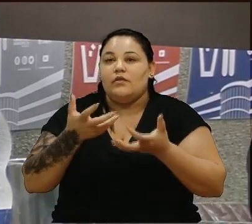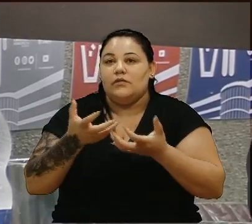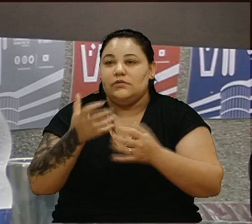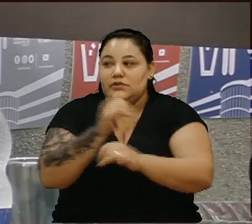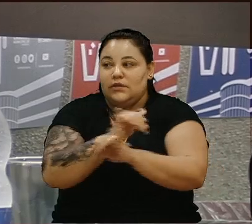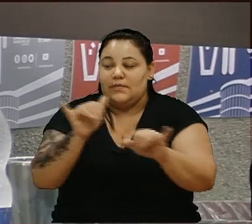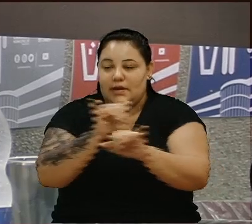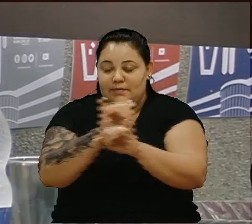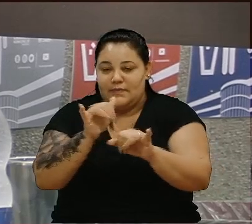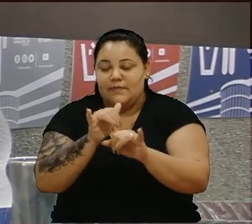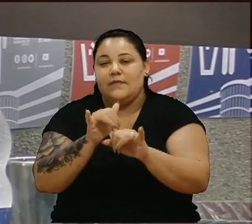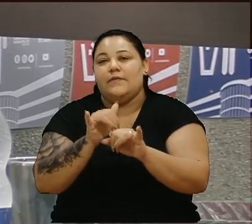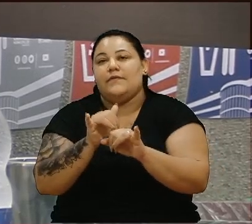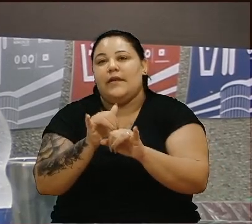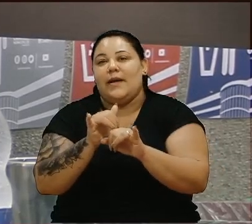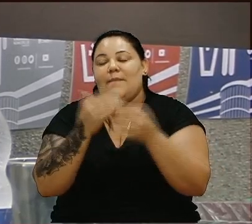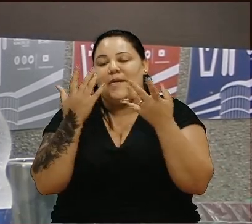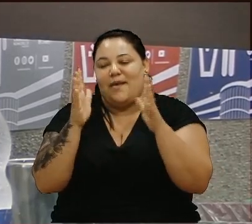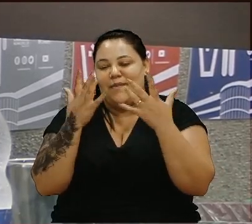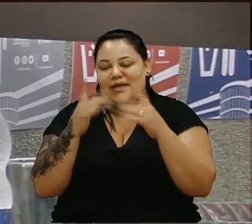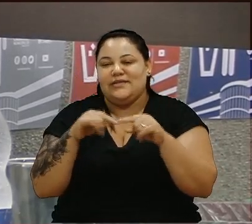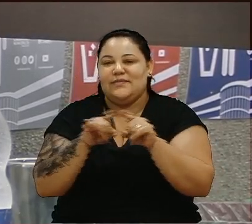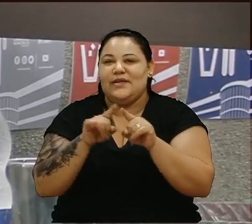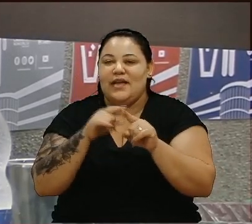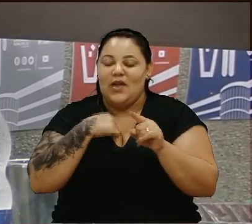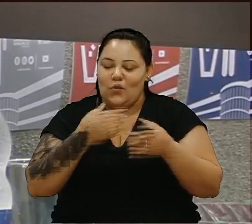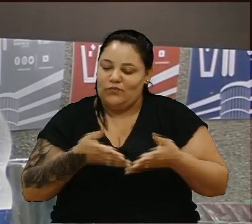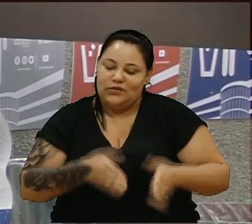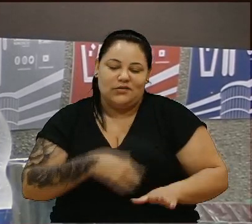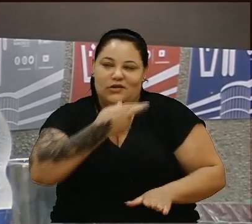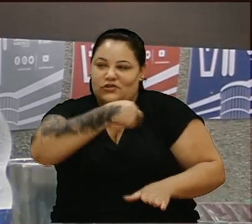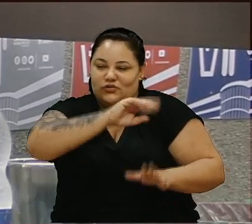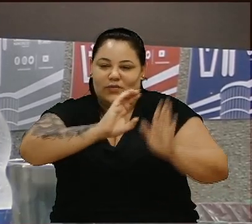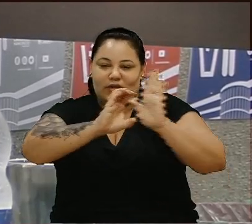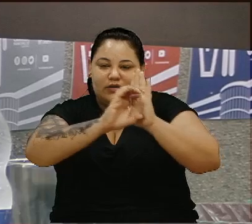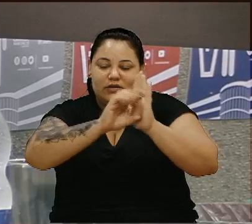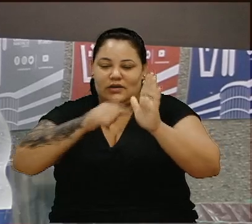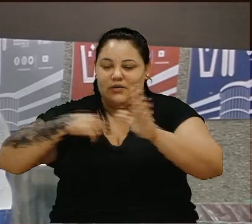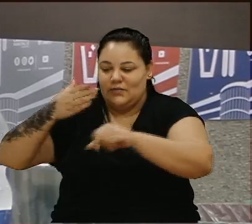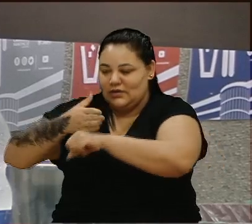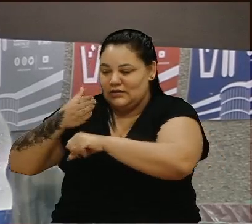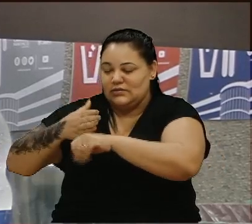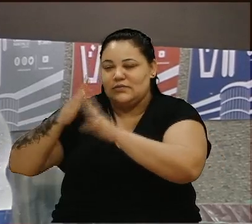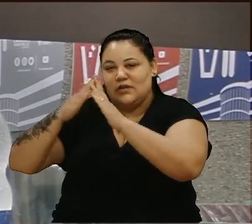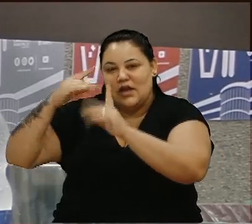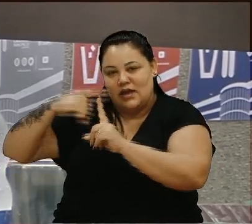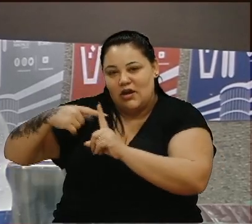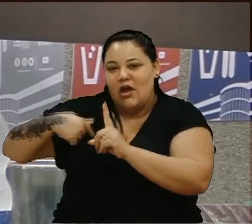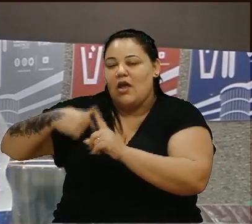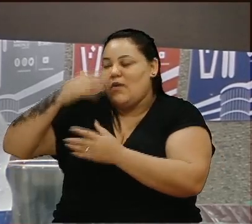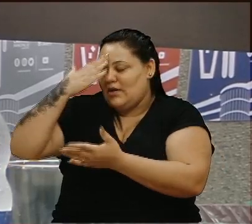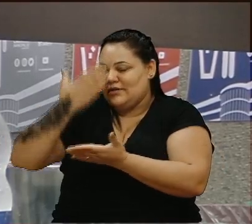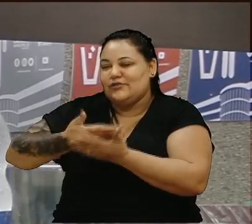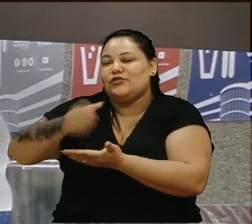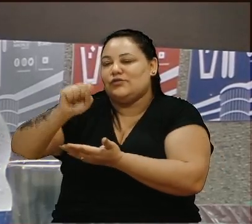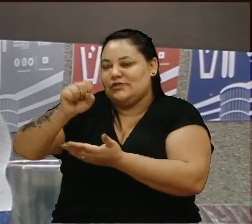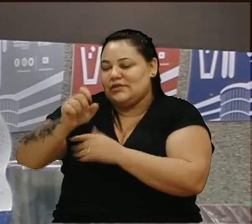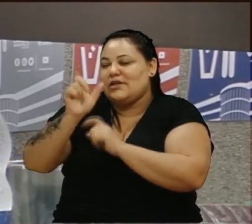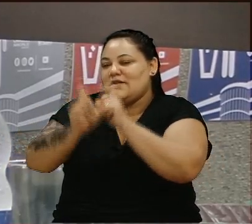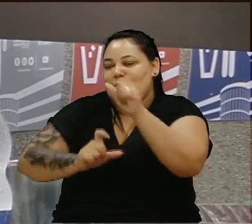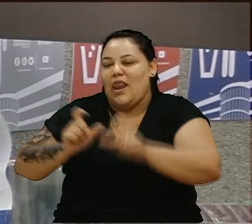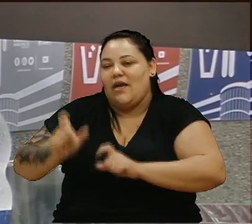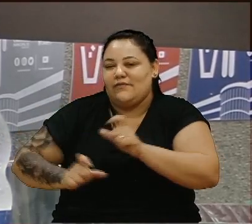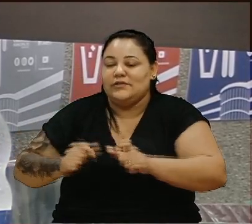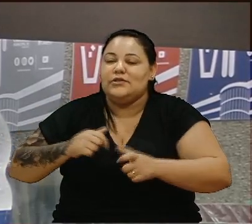parabenizar. Eu sou católico de nascimento, mas eu frequento as igrejas evangélicas porque eu acredito na palavra. Então, eu gostaria